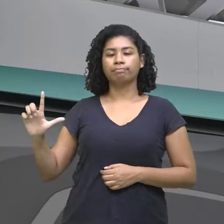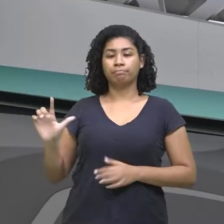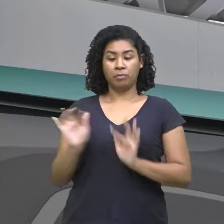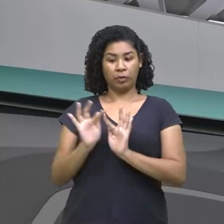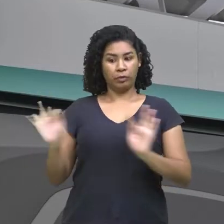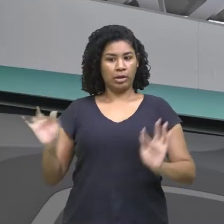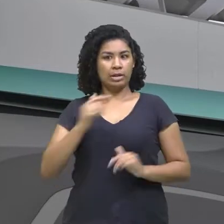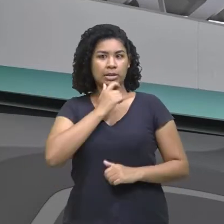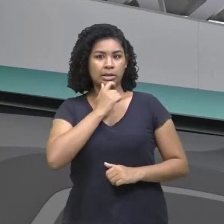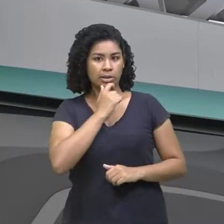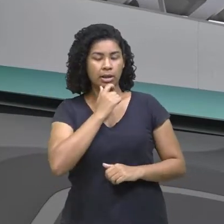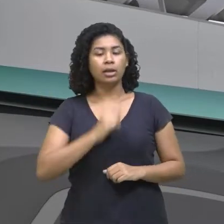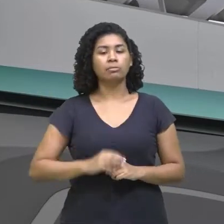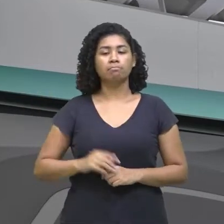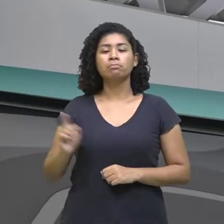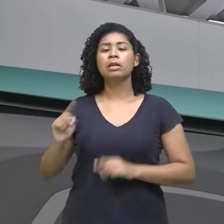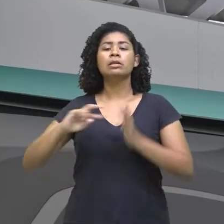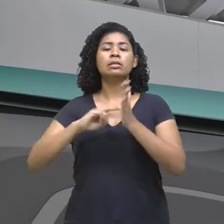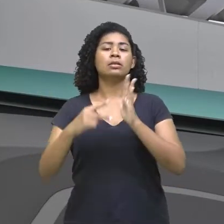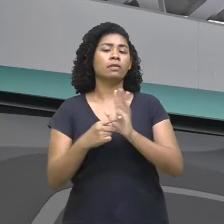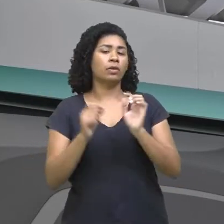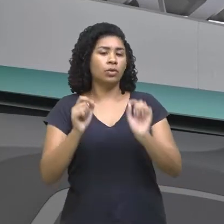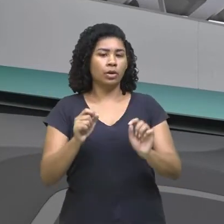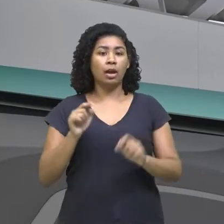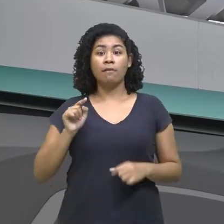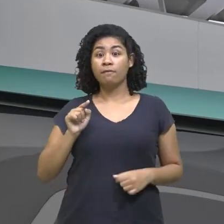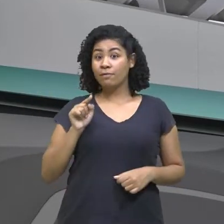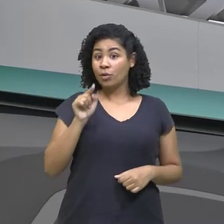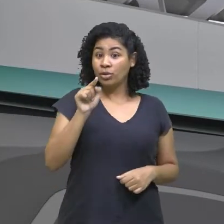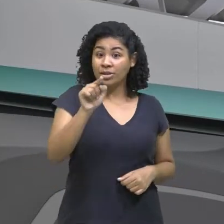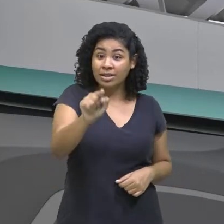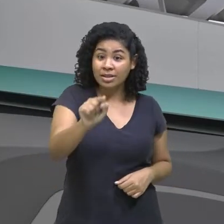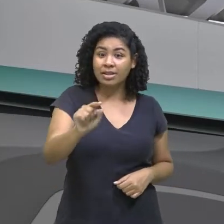você consegue, tem habilidade, pode